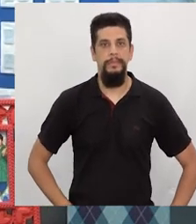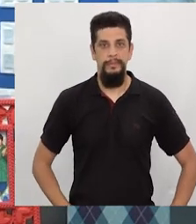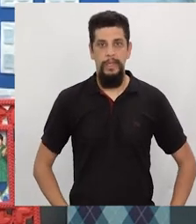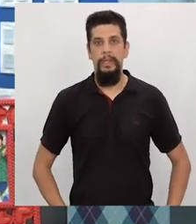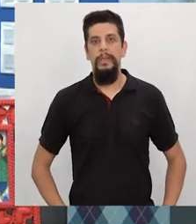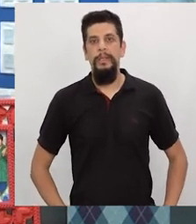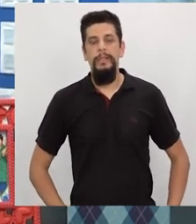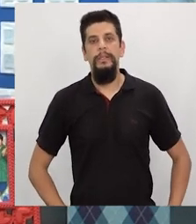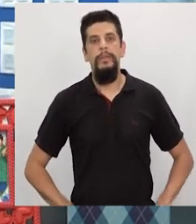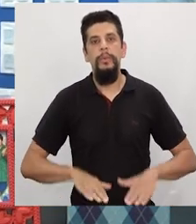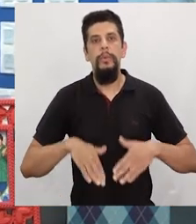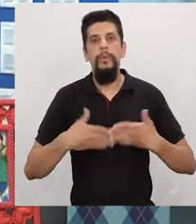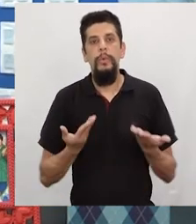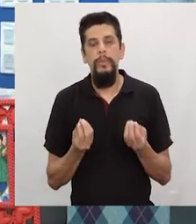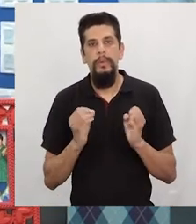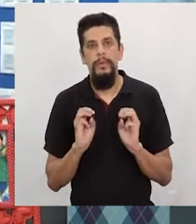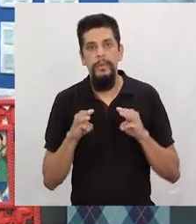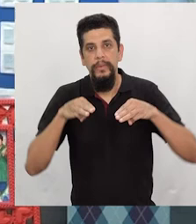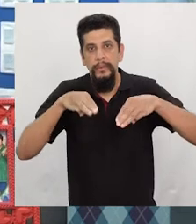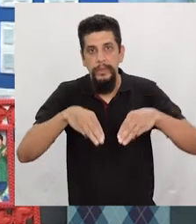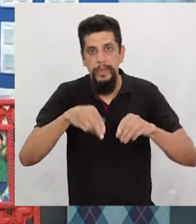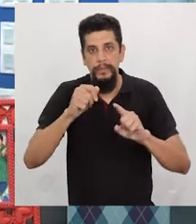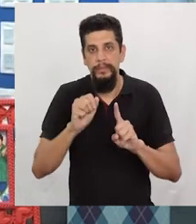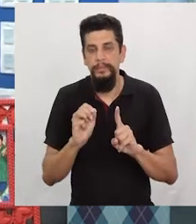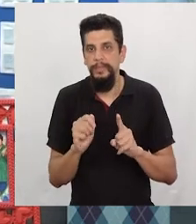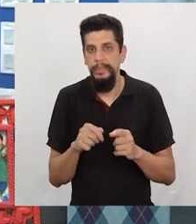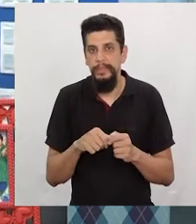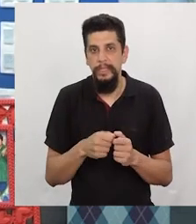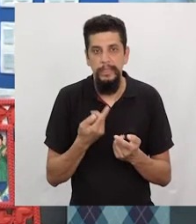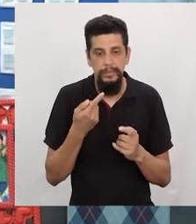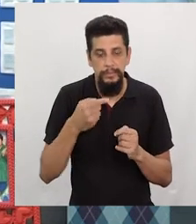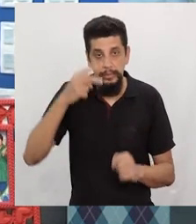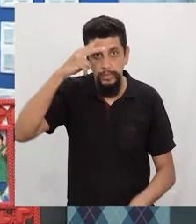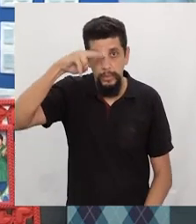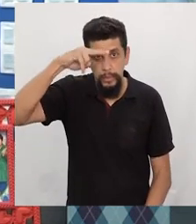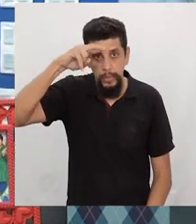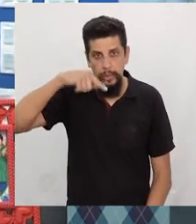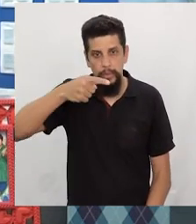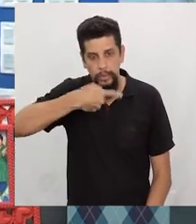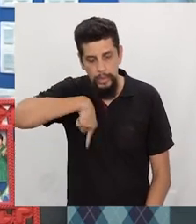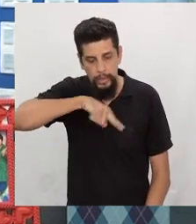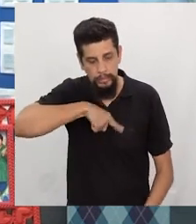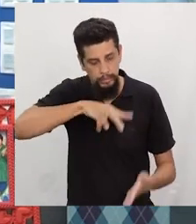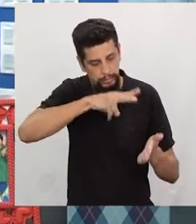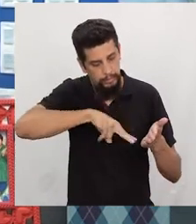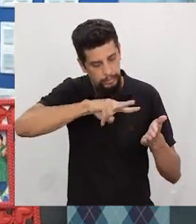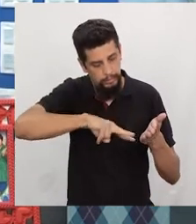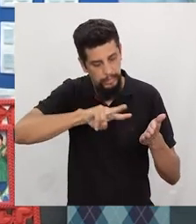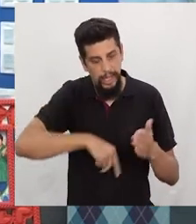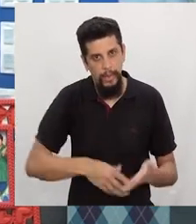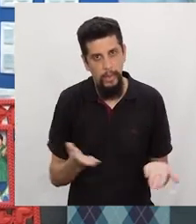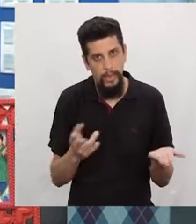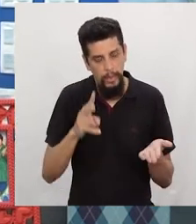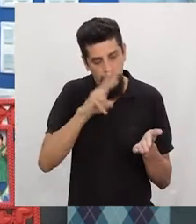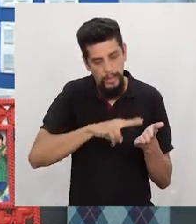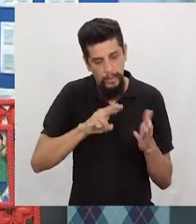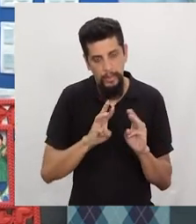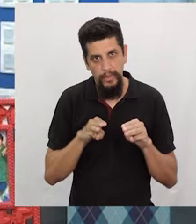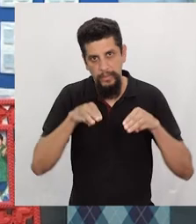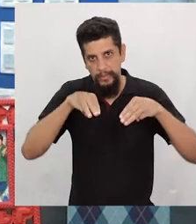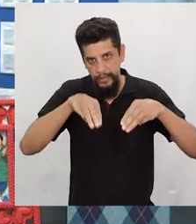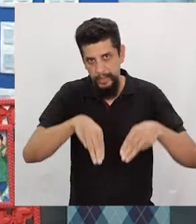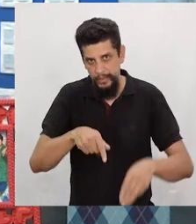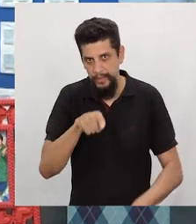Como foi, então, o desfecho deste episódio, dessa história que nós estamos lendo? Vamos ler, então,